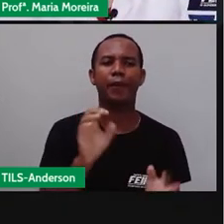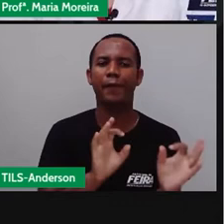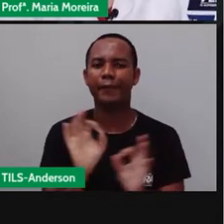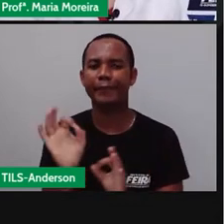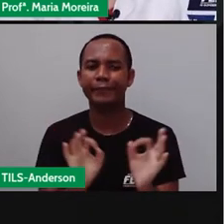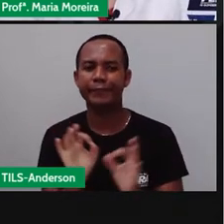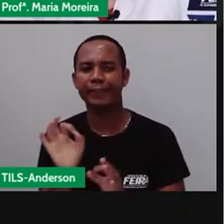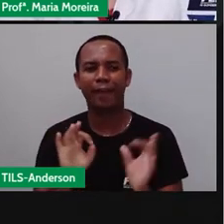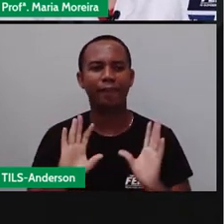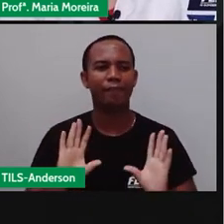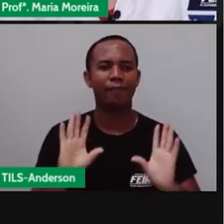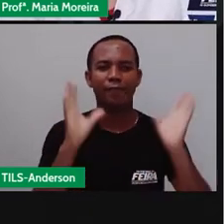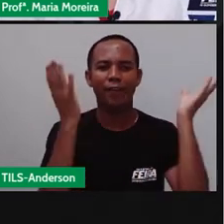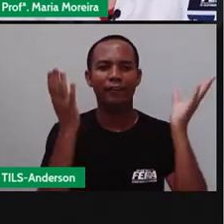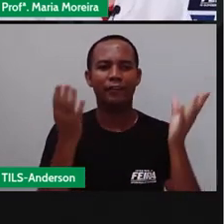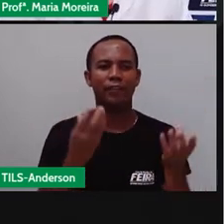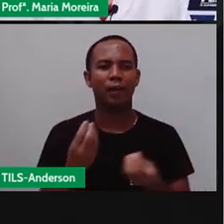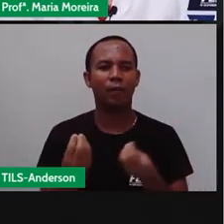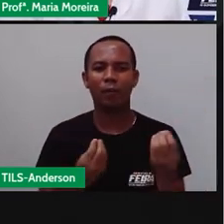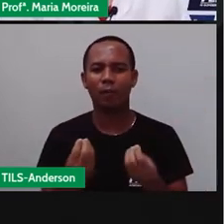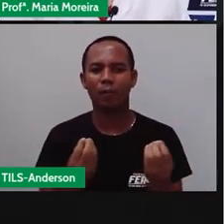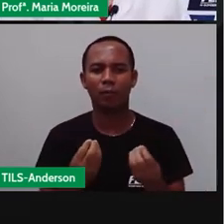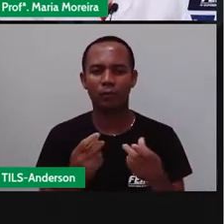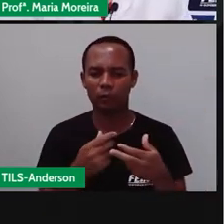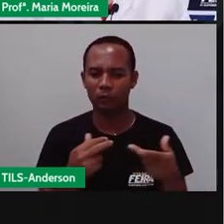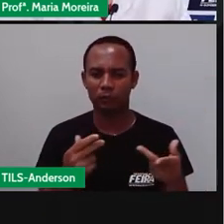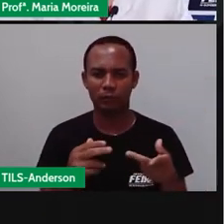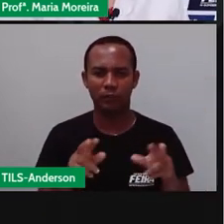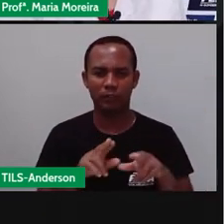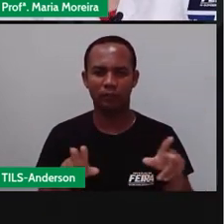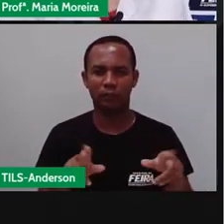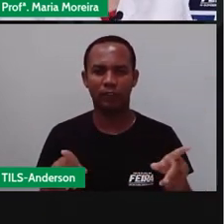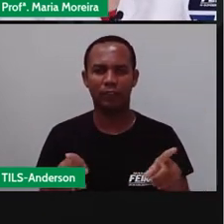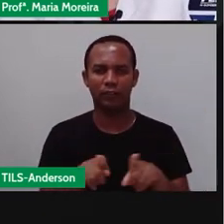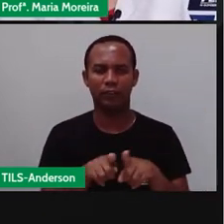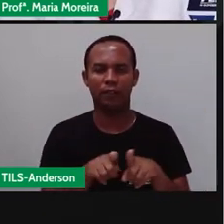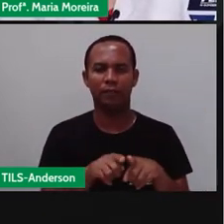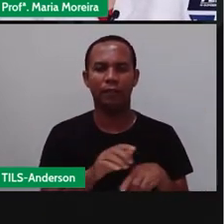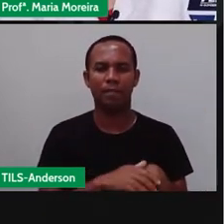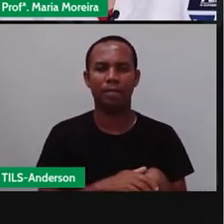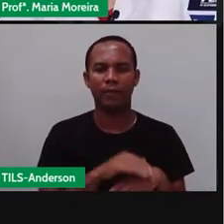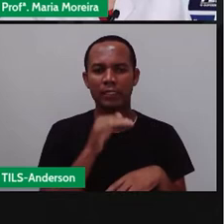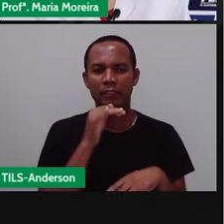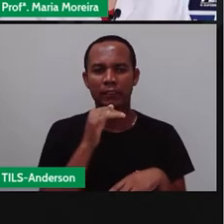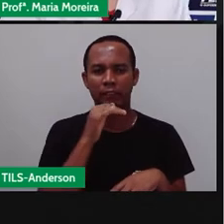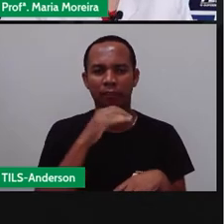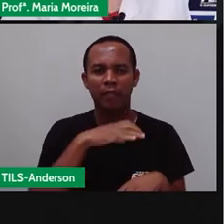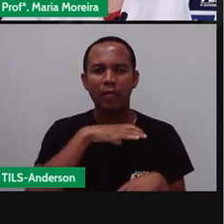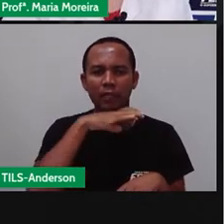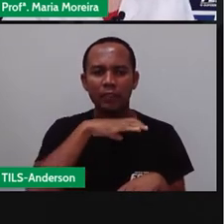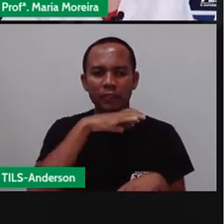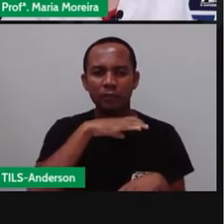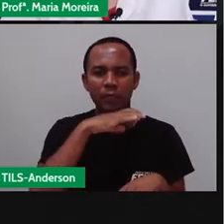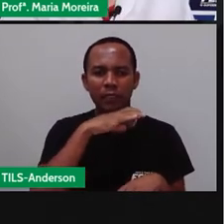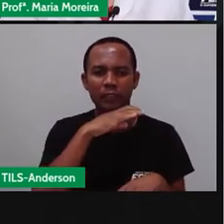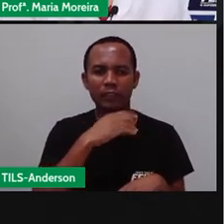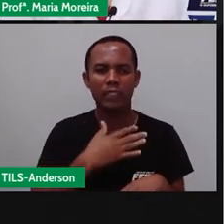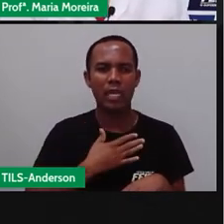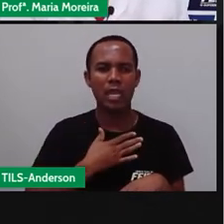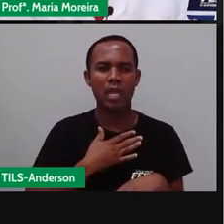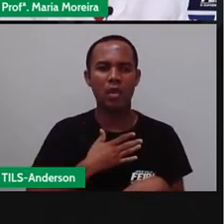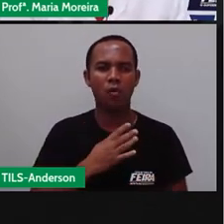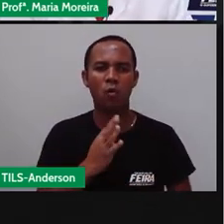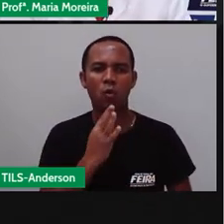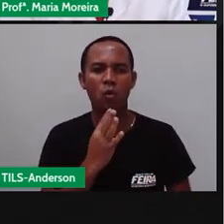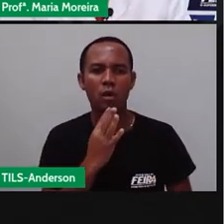organizar o aniversário de Anderson. Então, é uma lista de objetos. Lista de animais de zoológico, por exemplo, animais que eu conheço. Então,